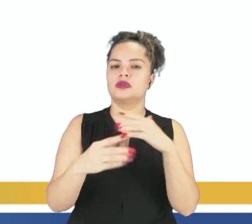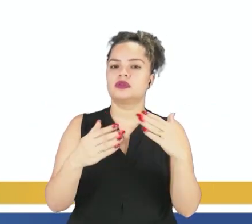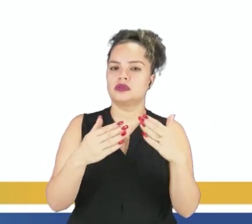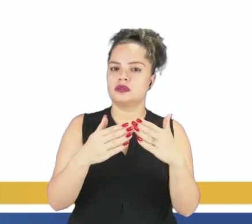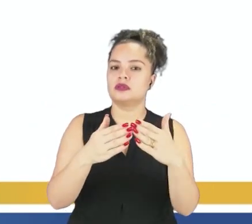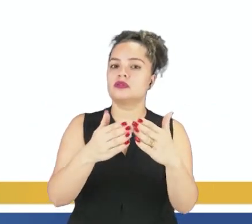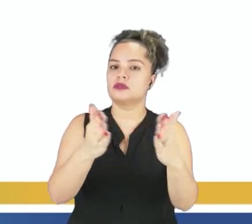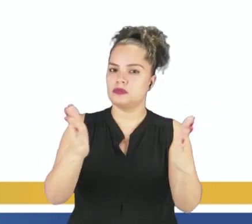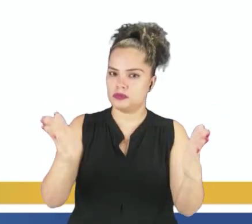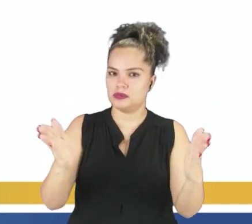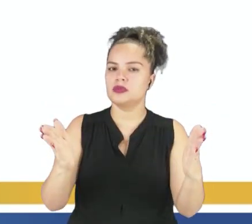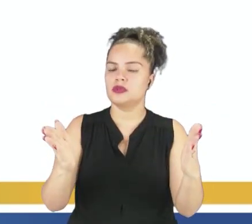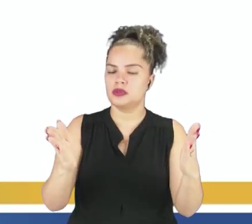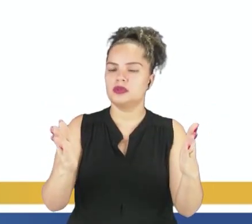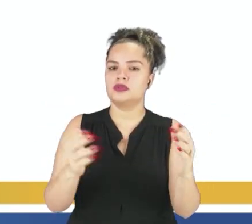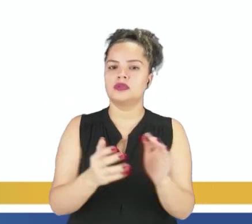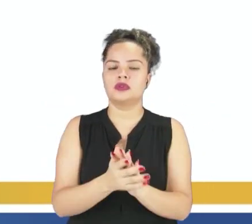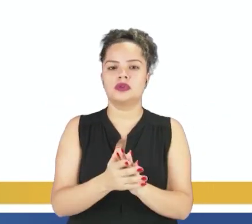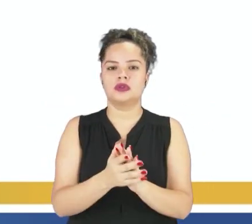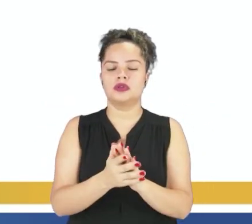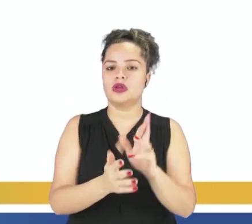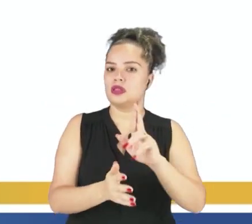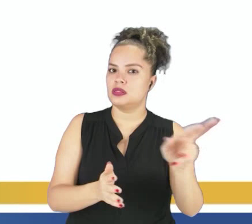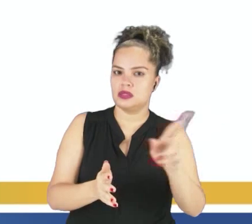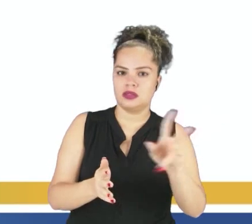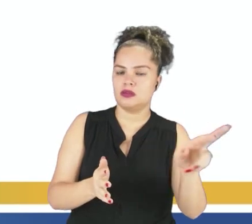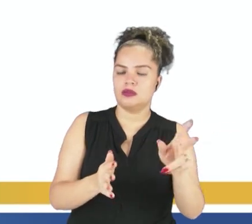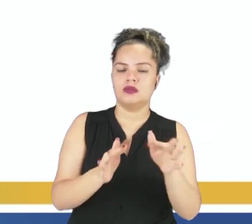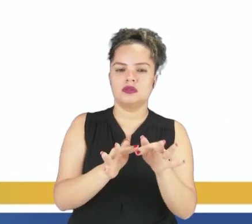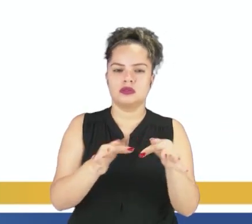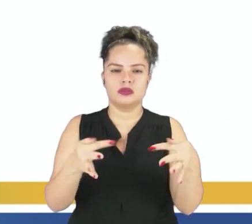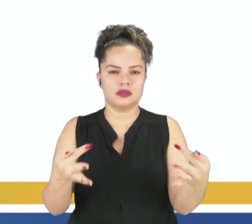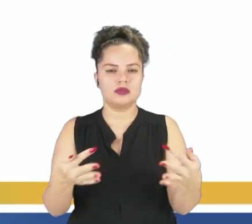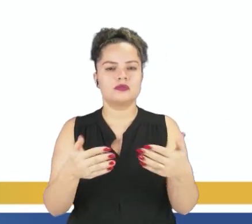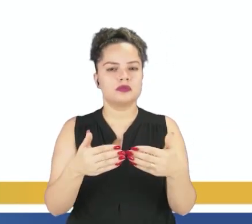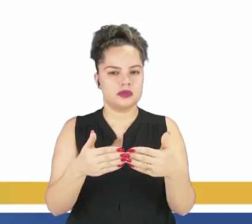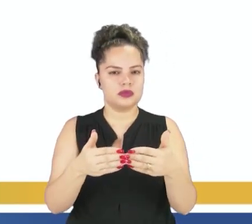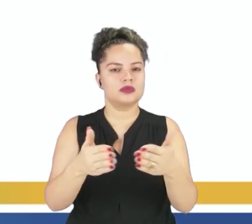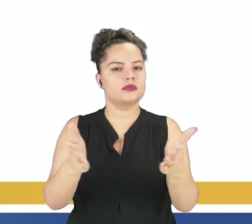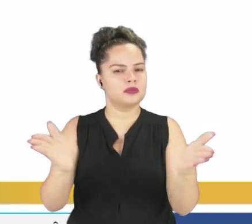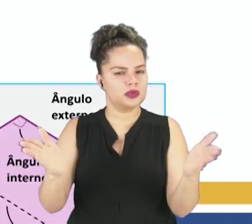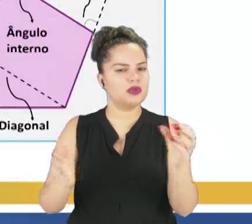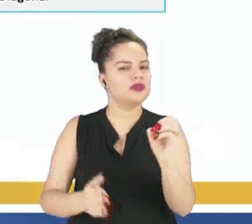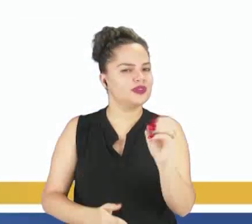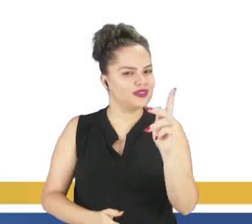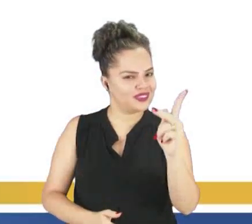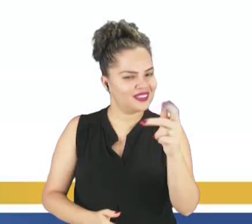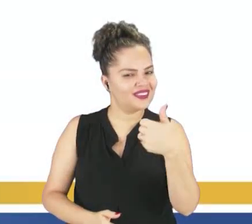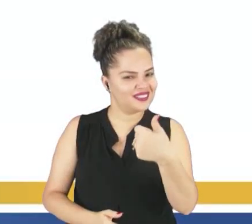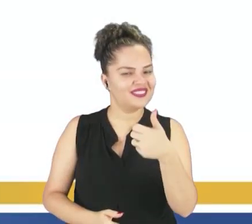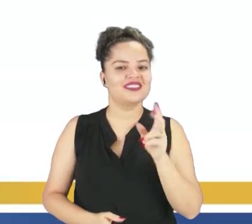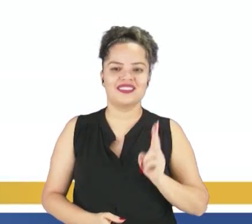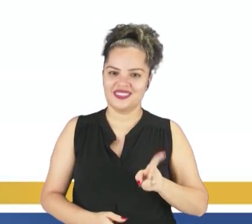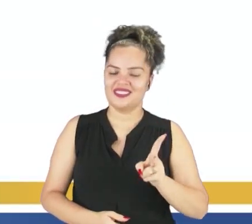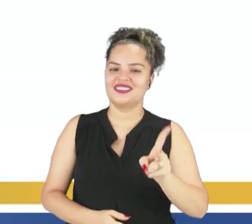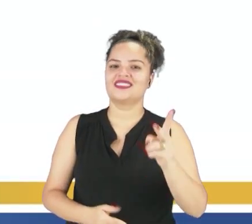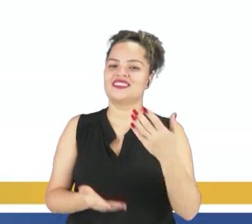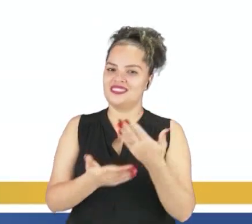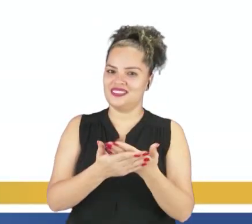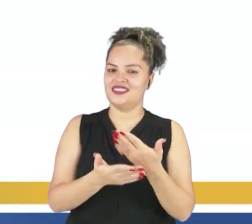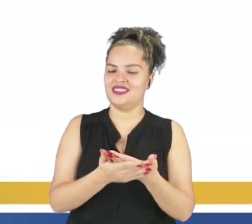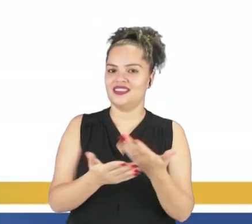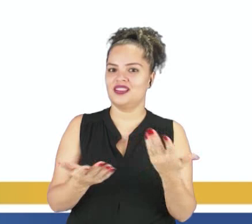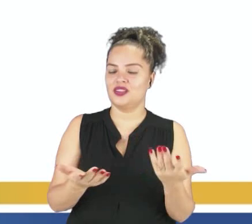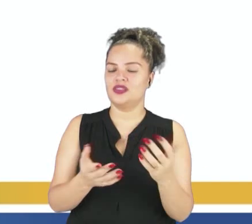fecham, certo? Então ela é não simples e aberta, ok? Continuando, então, nós